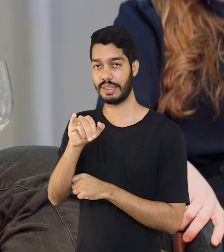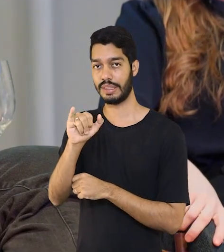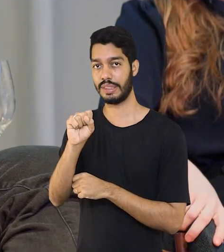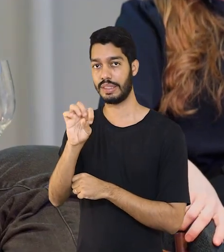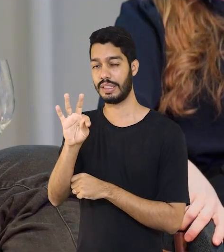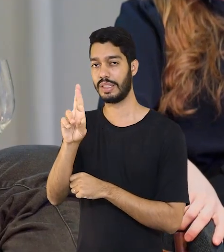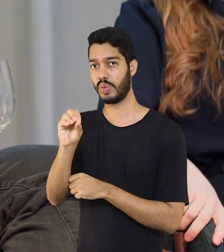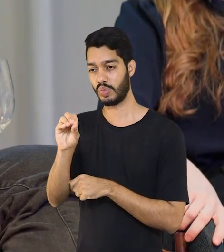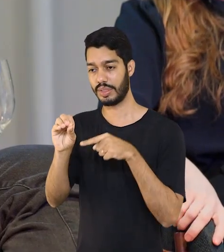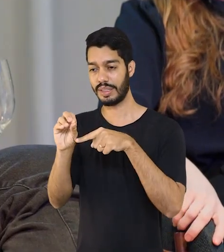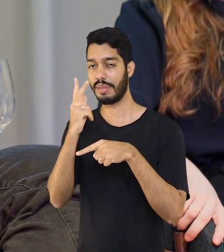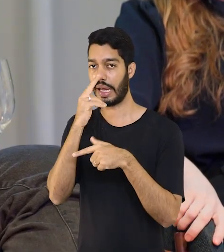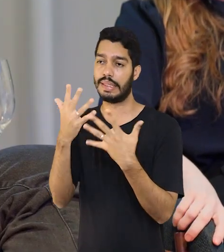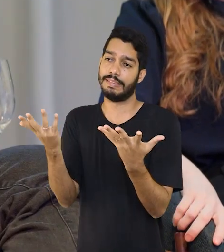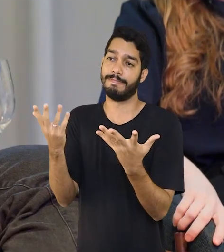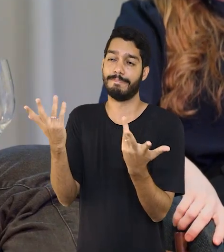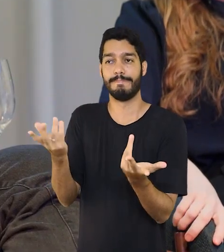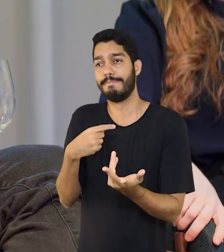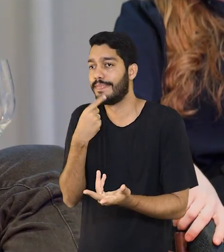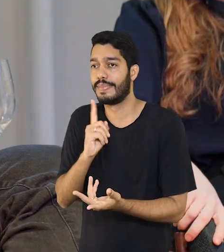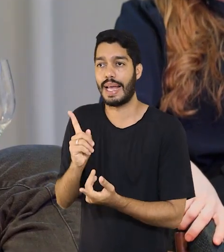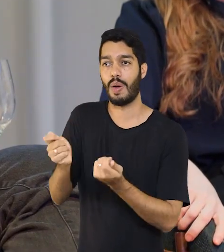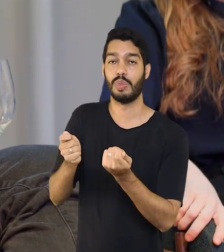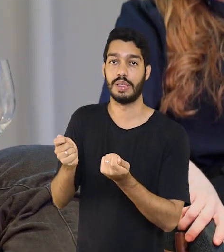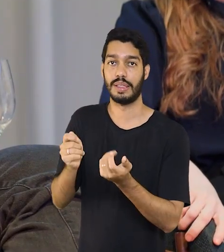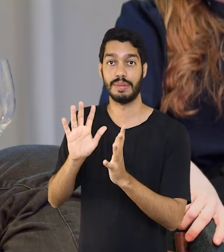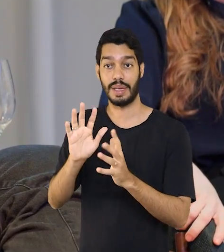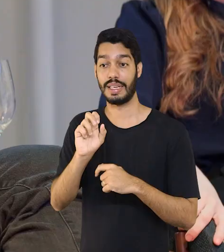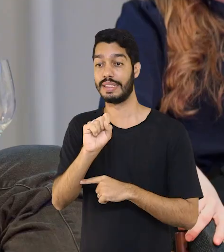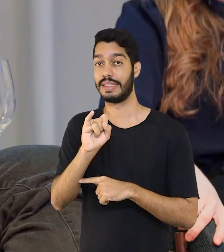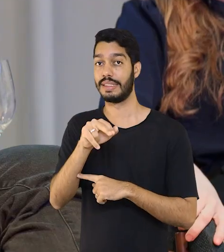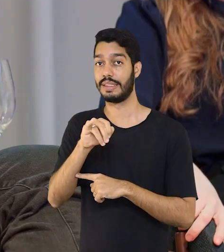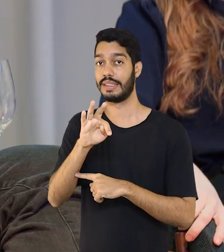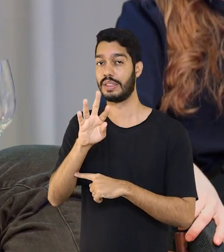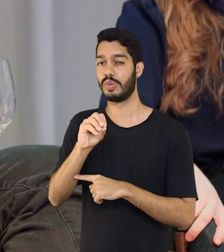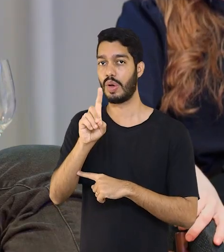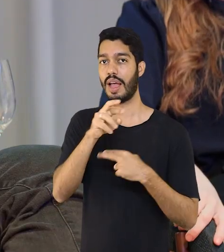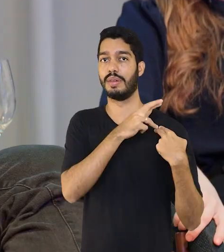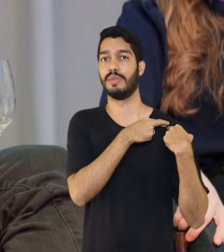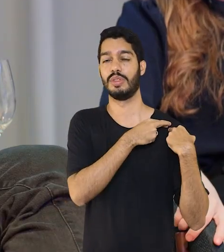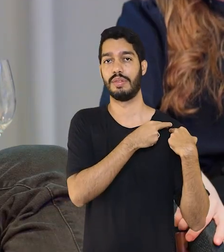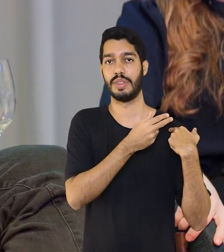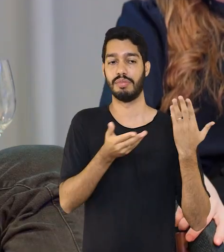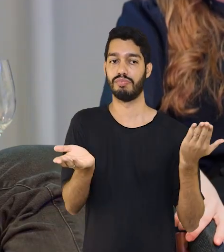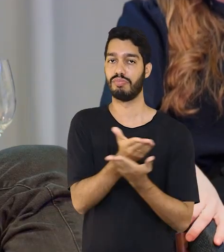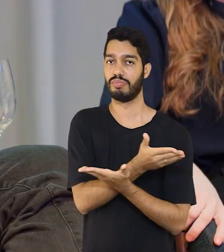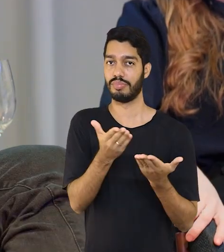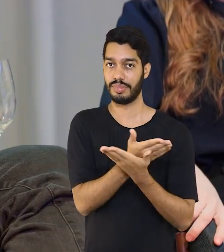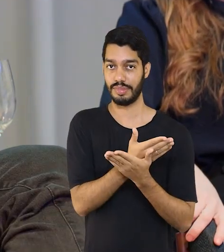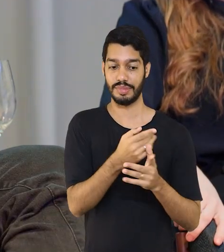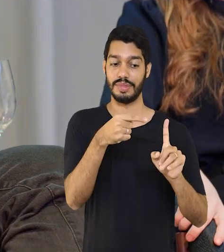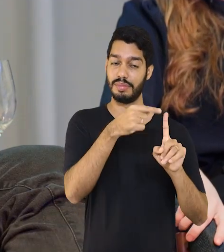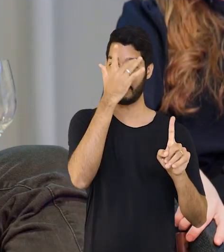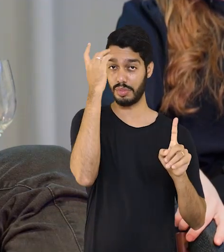acidente, que parece que é algo inevitável, acontece, sinistro ele coloca uma responsabilidade que ela é compartilhada, tanto da pessoa que pode